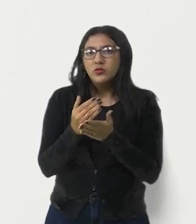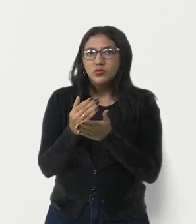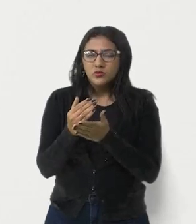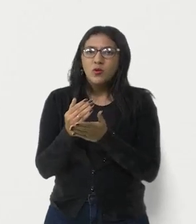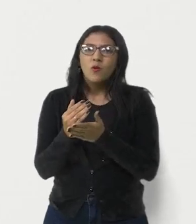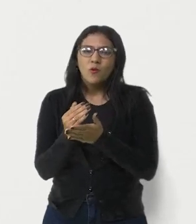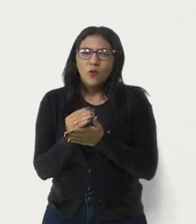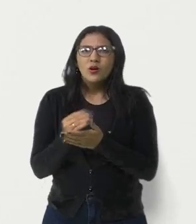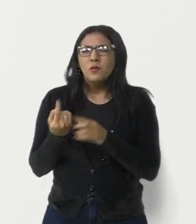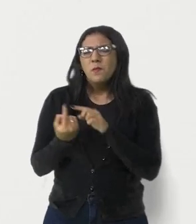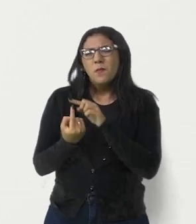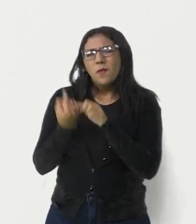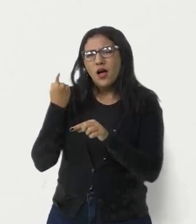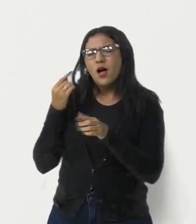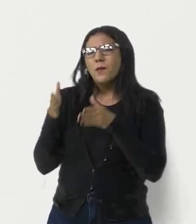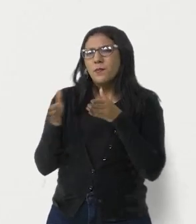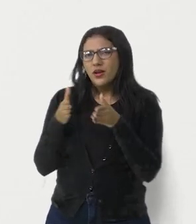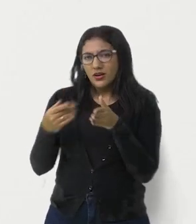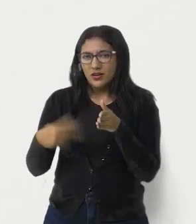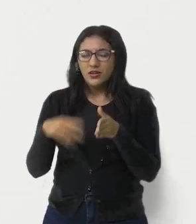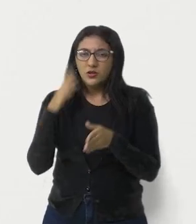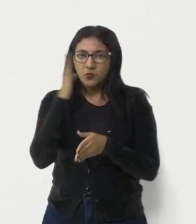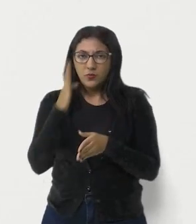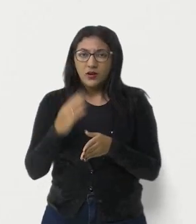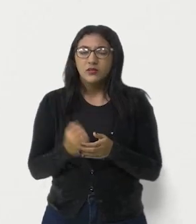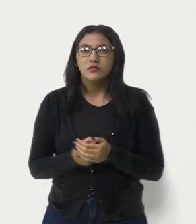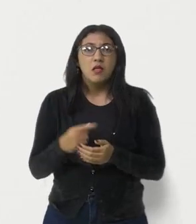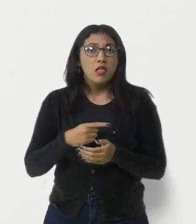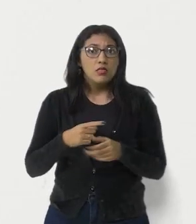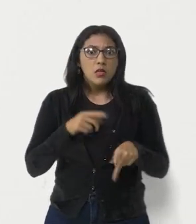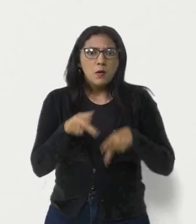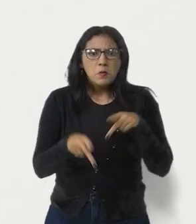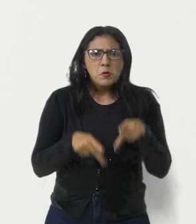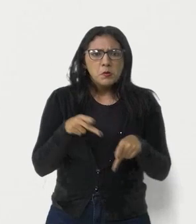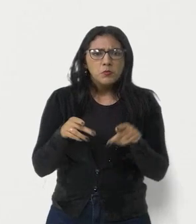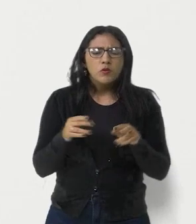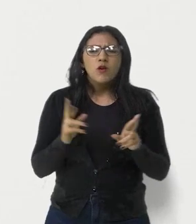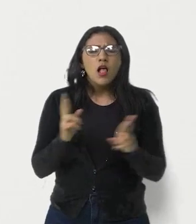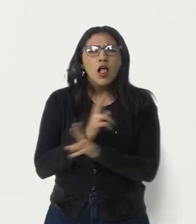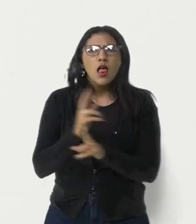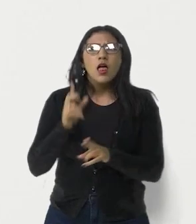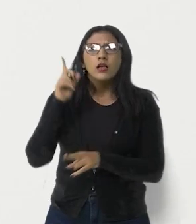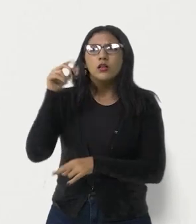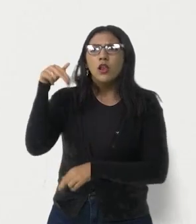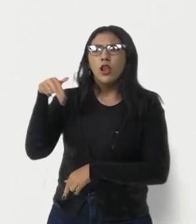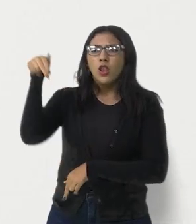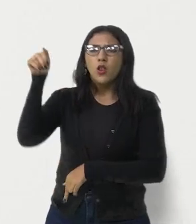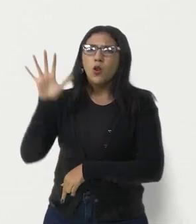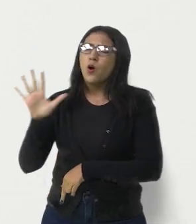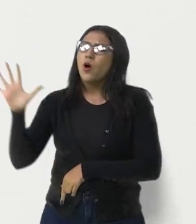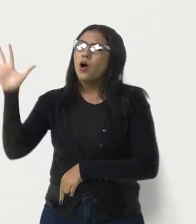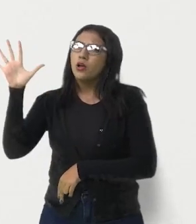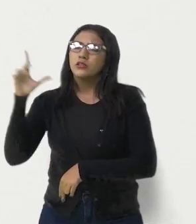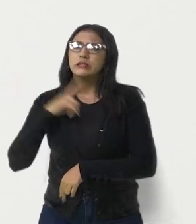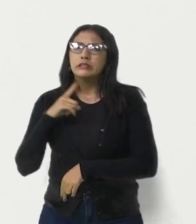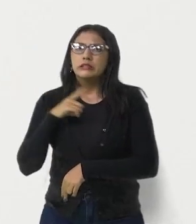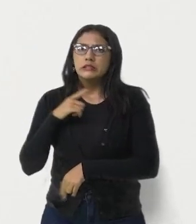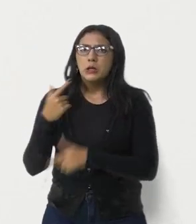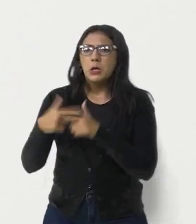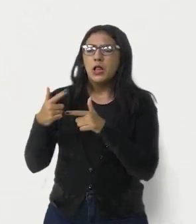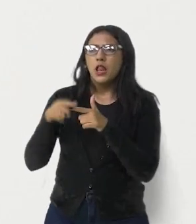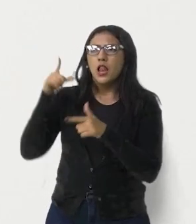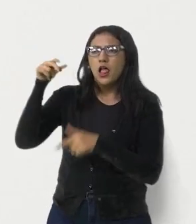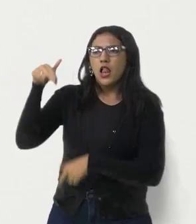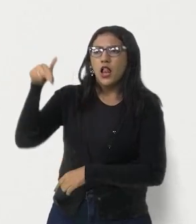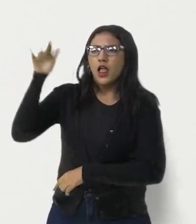partir do início da extração da borracha. Muitos deles são nordestinos ou descendentes de nordestinos que vieram fugidos da